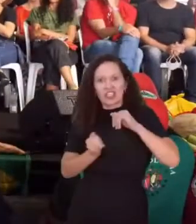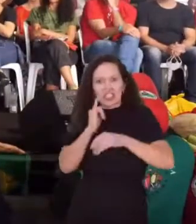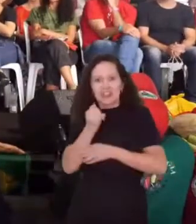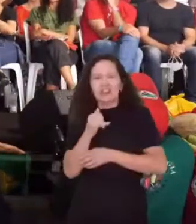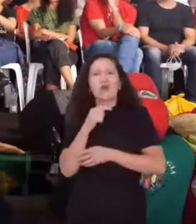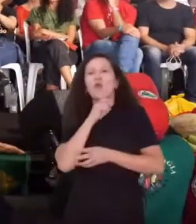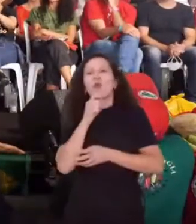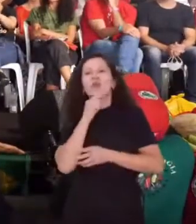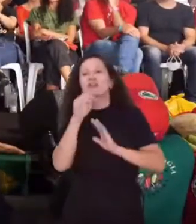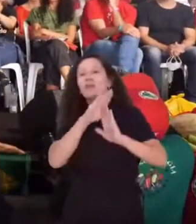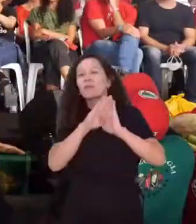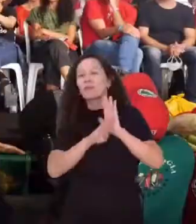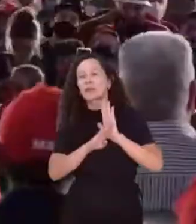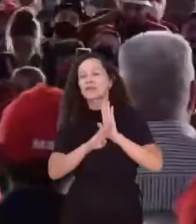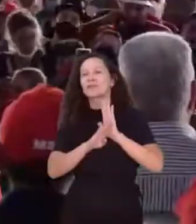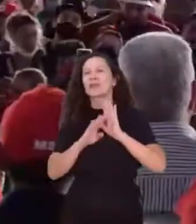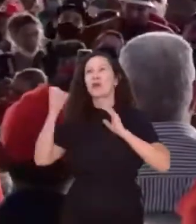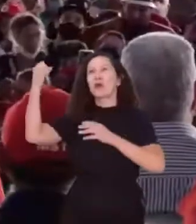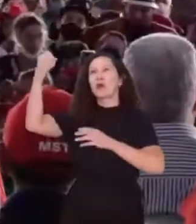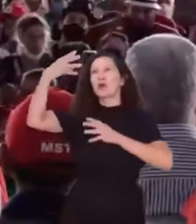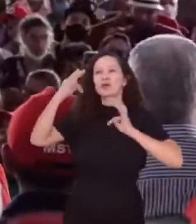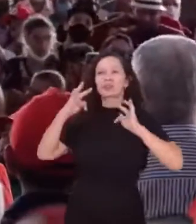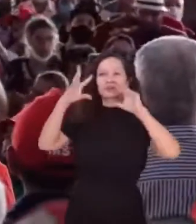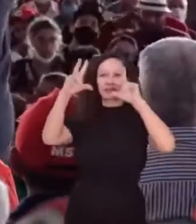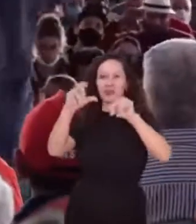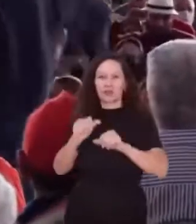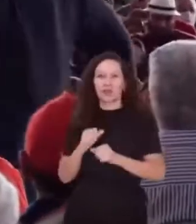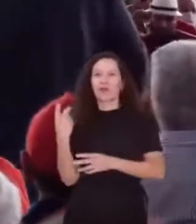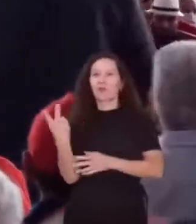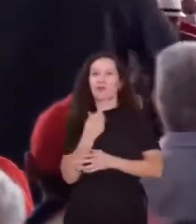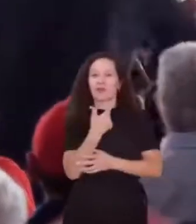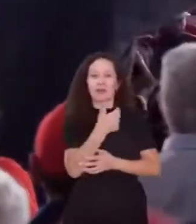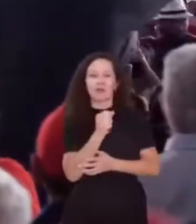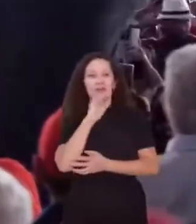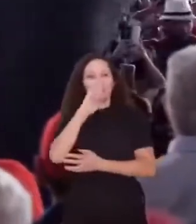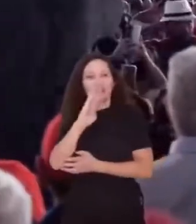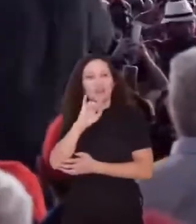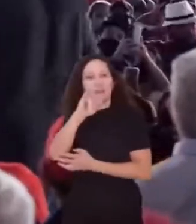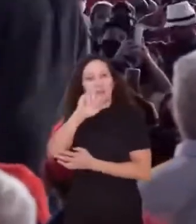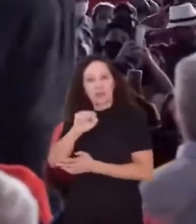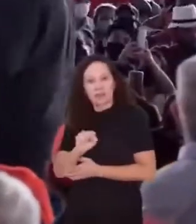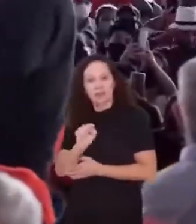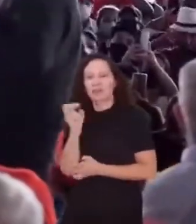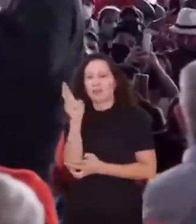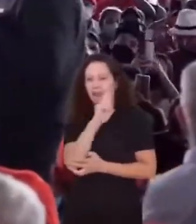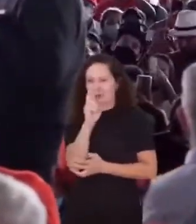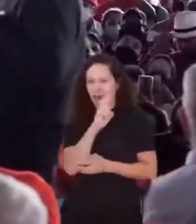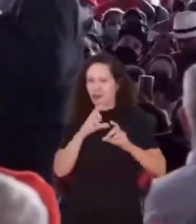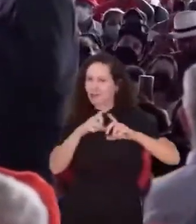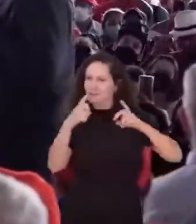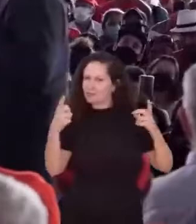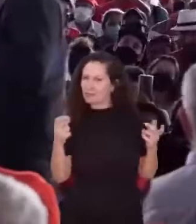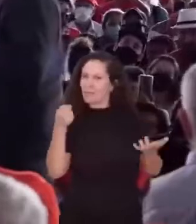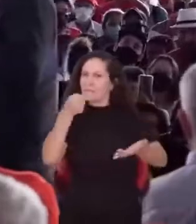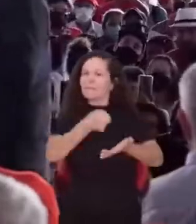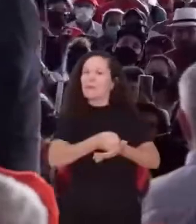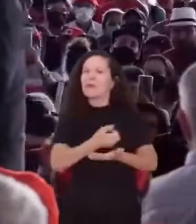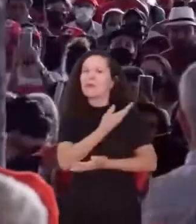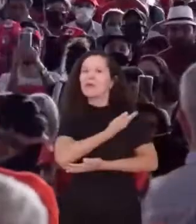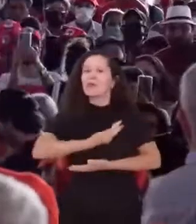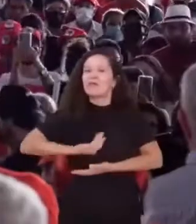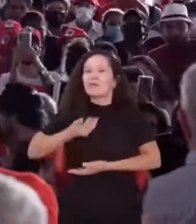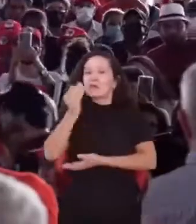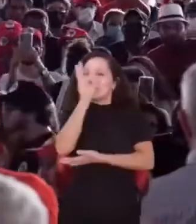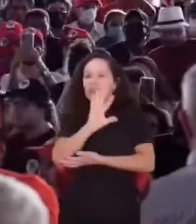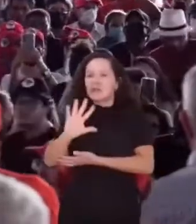Todos, que custou 20 bilhões de reais e, na sua grande maioria, pago pelo governo federal. Porque uma empresa